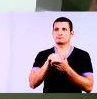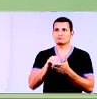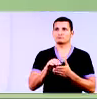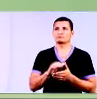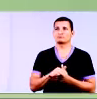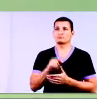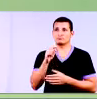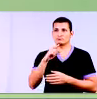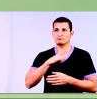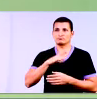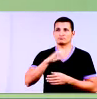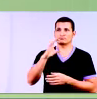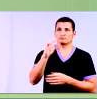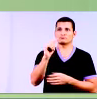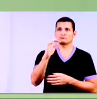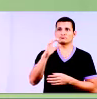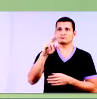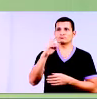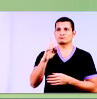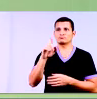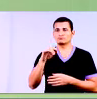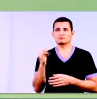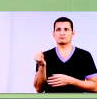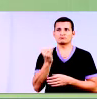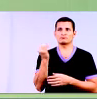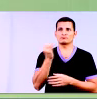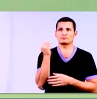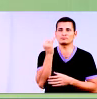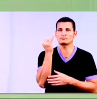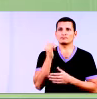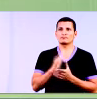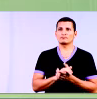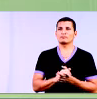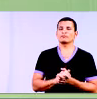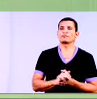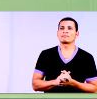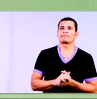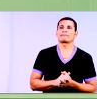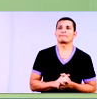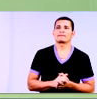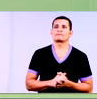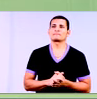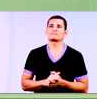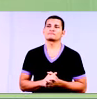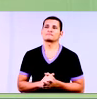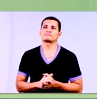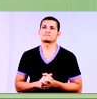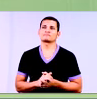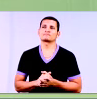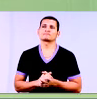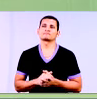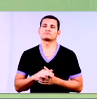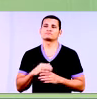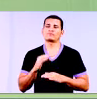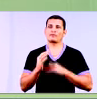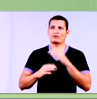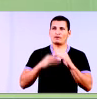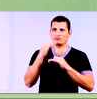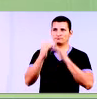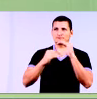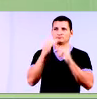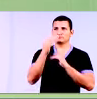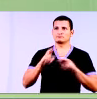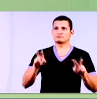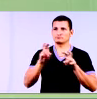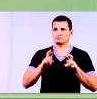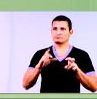aqui a memória cache, que é um parâmetro muito importante, e tudo que para questão de desempenho do computador, ele vem